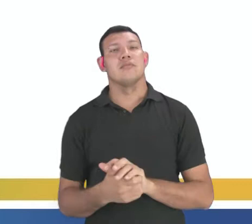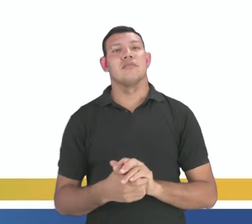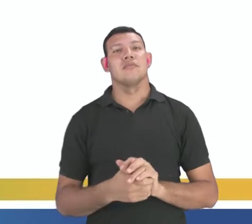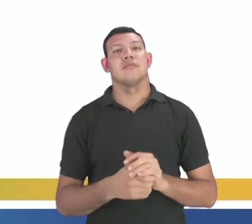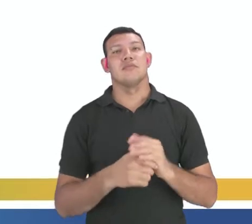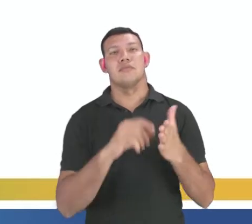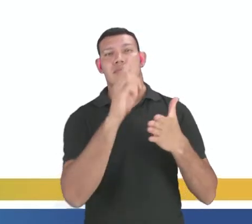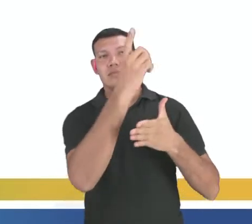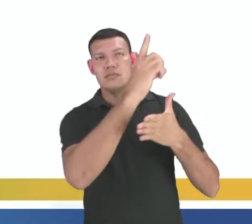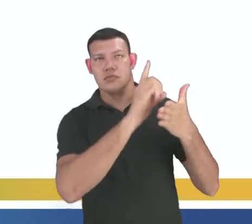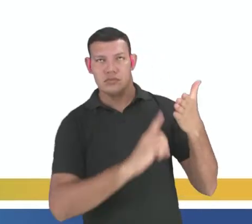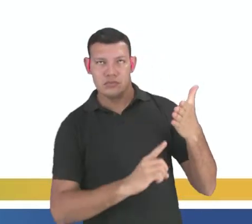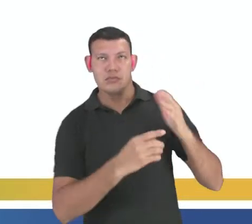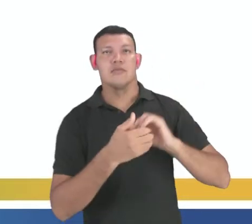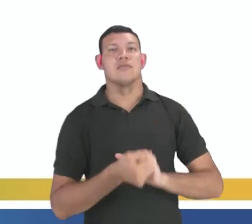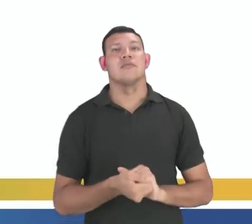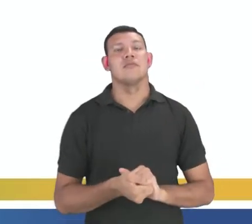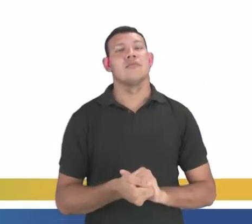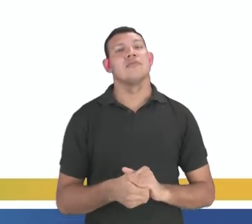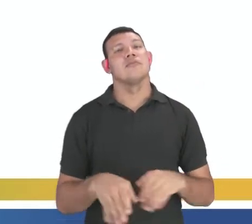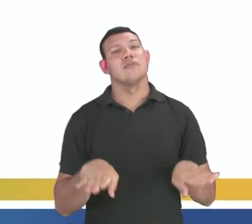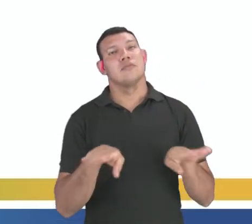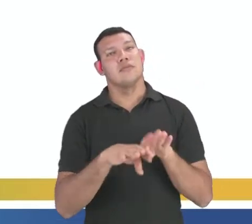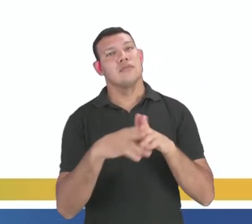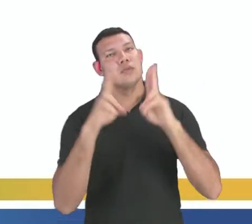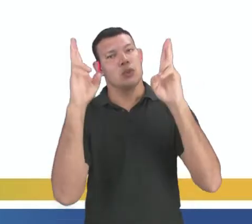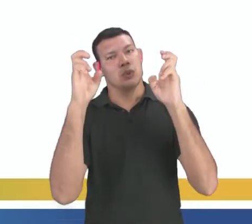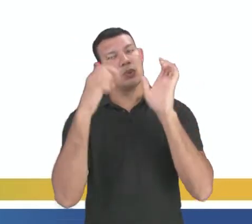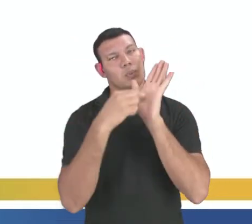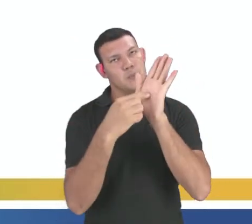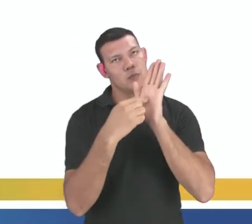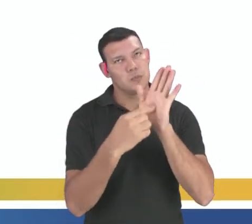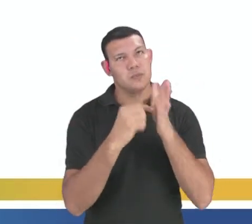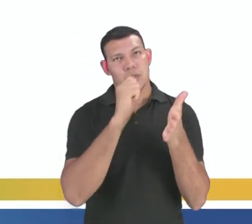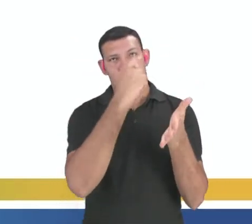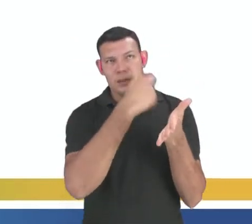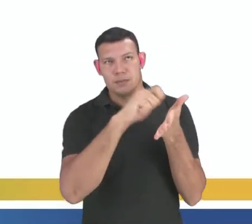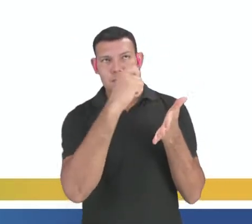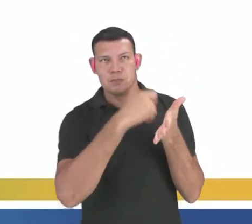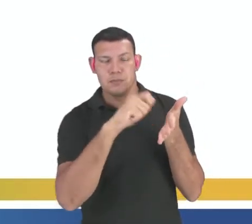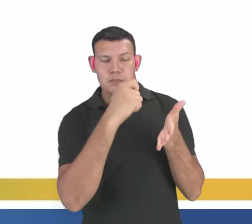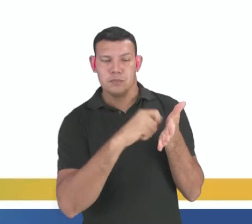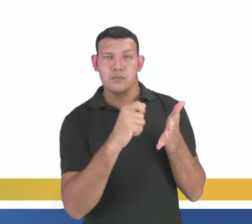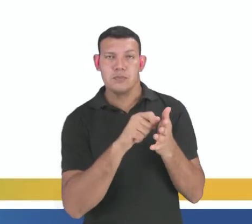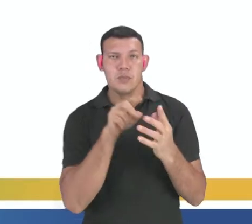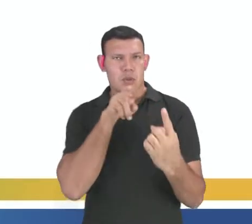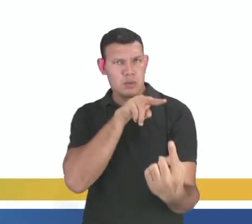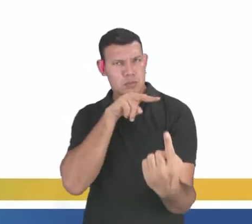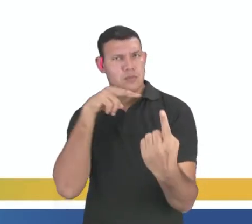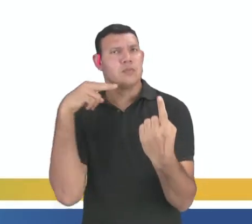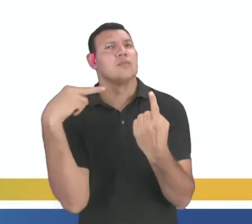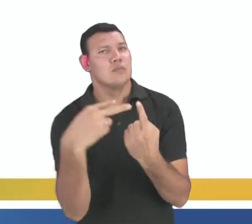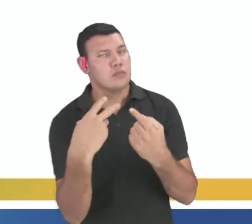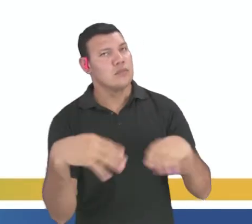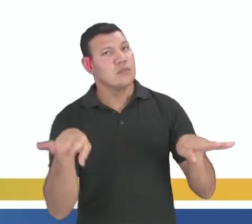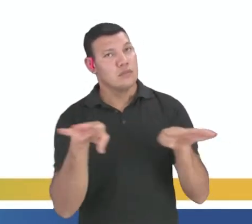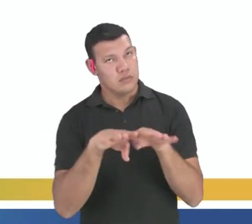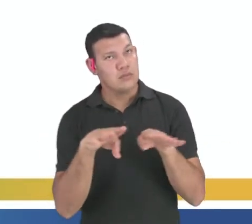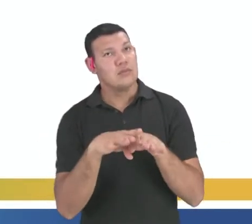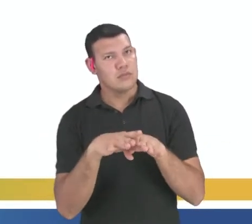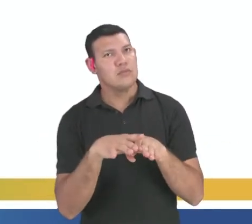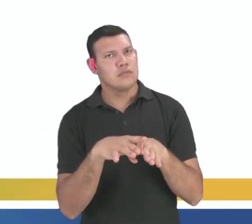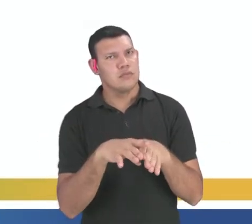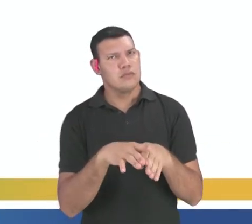dissertativo que traz argumentos sobre o assunto abordado. O escritor, além de mostrar o seu ponto de vista, deve sustentá-lo